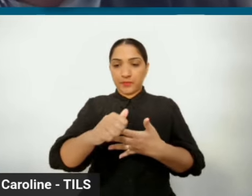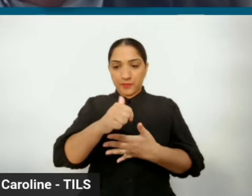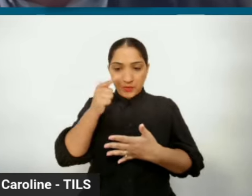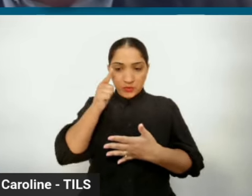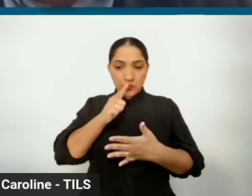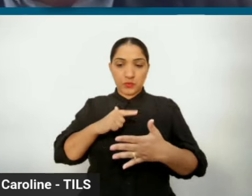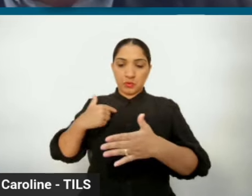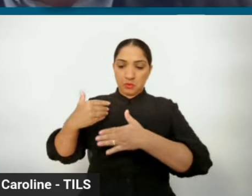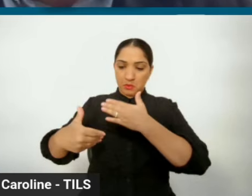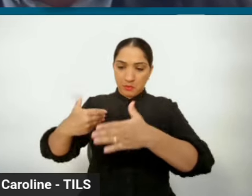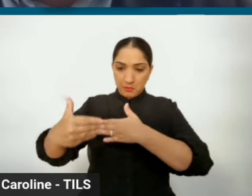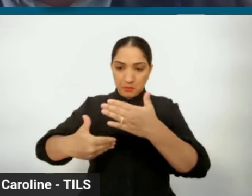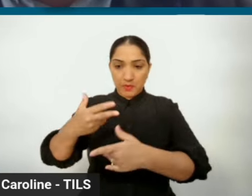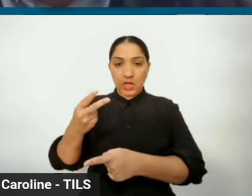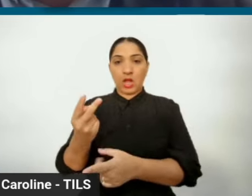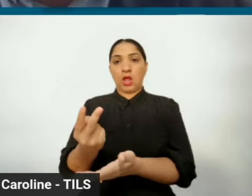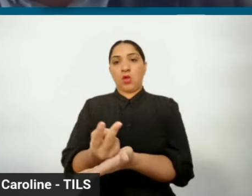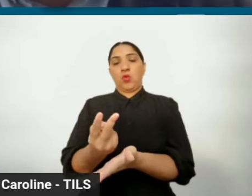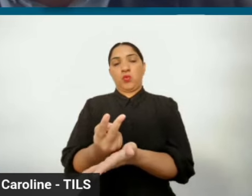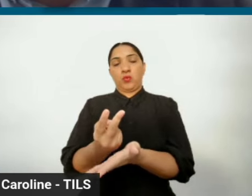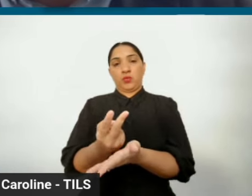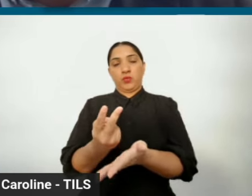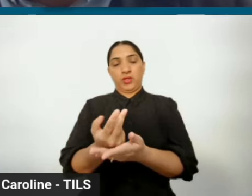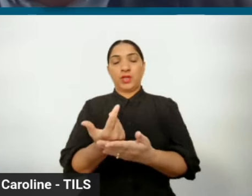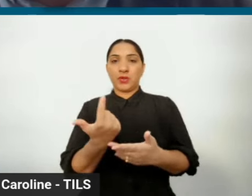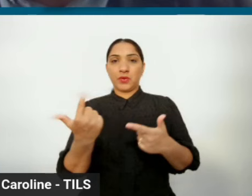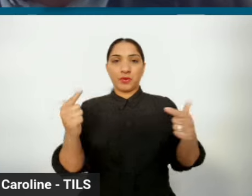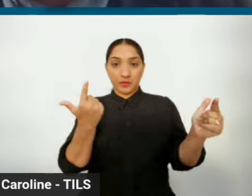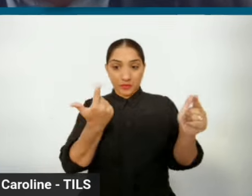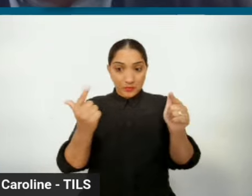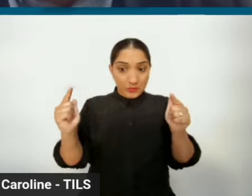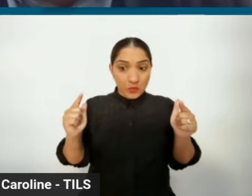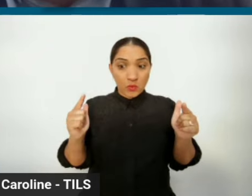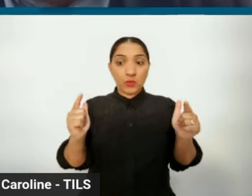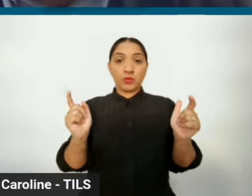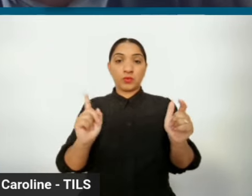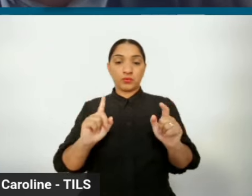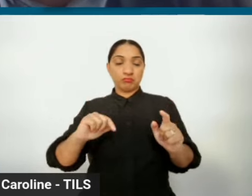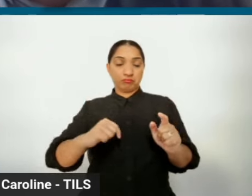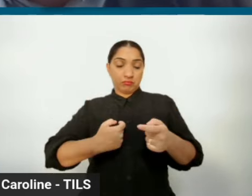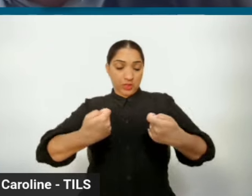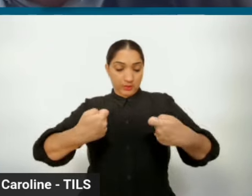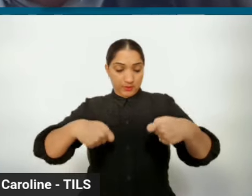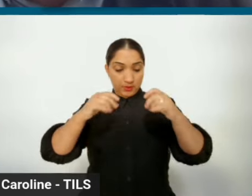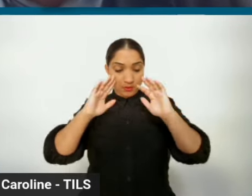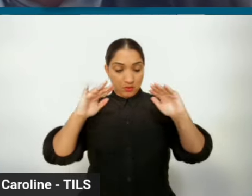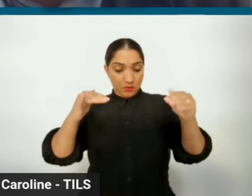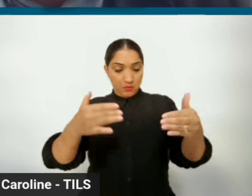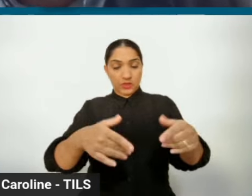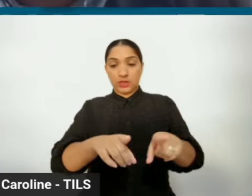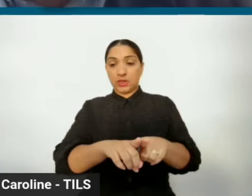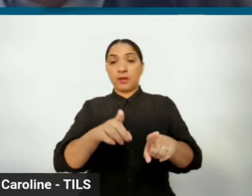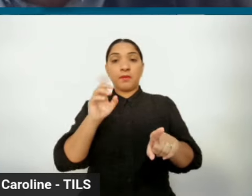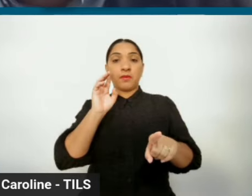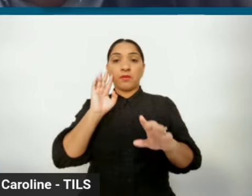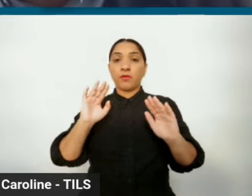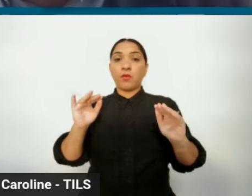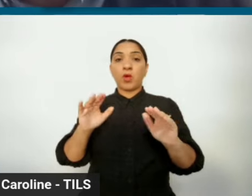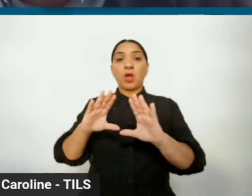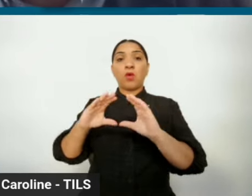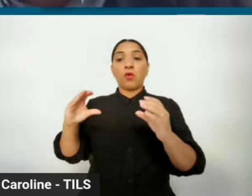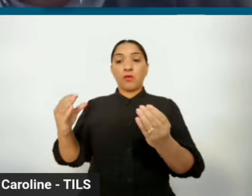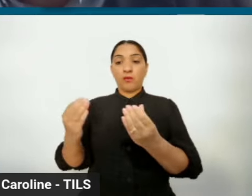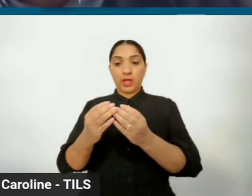muitos outros que, enfim, temos previstos na Convenção da ONU, na